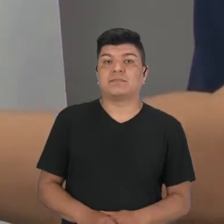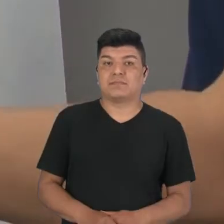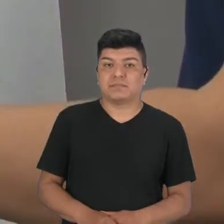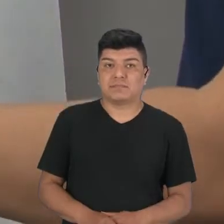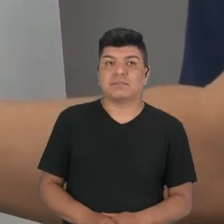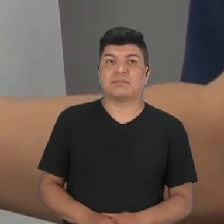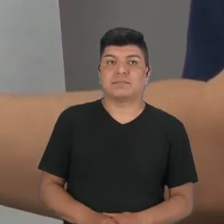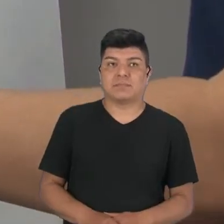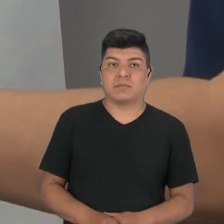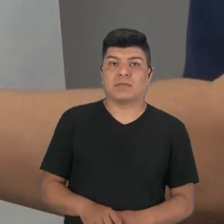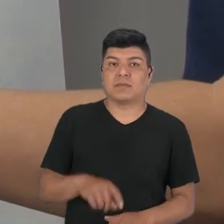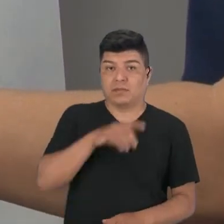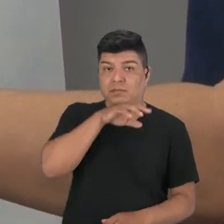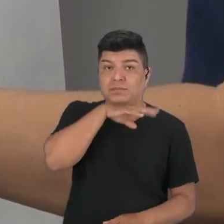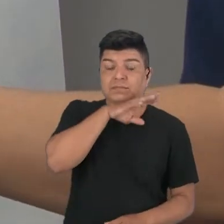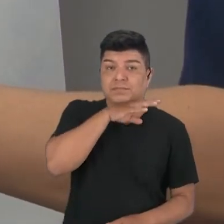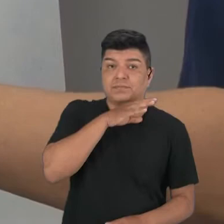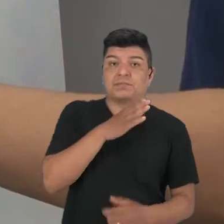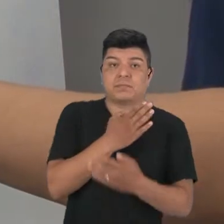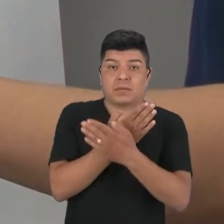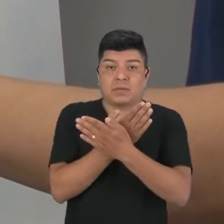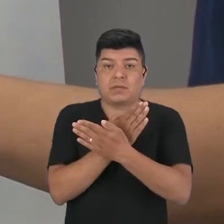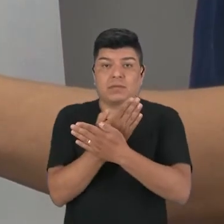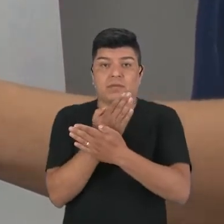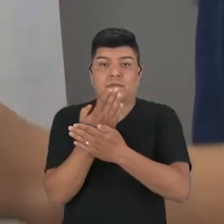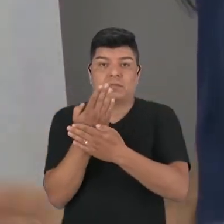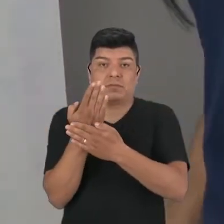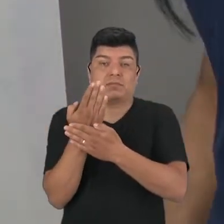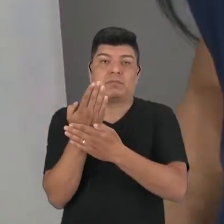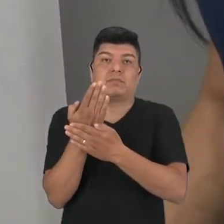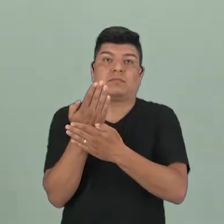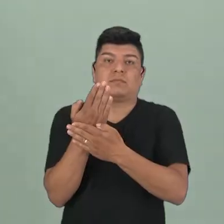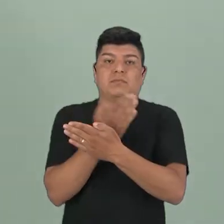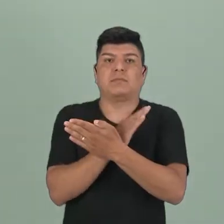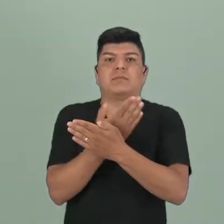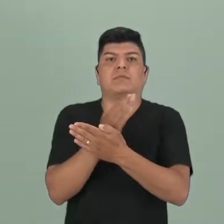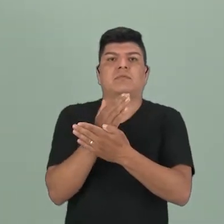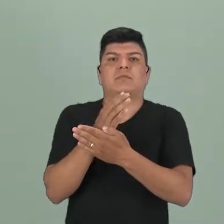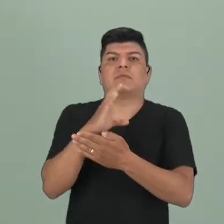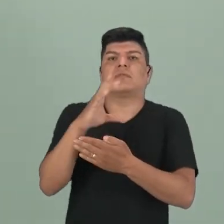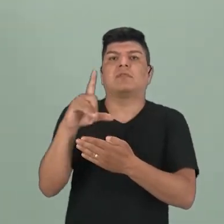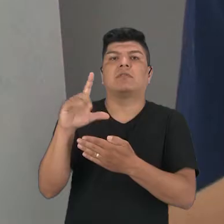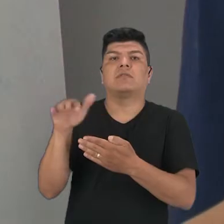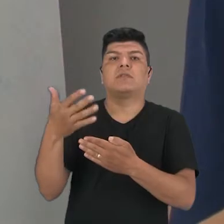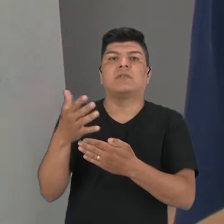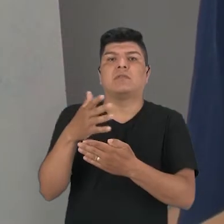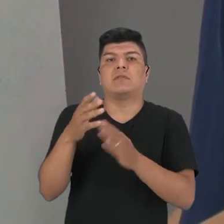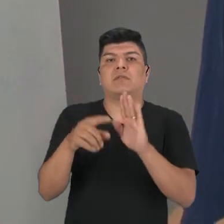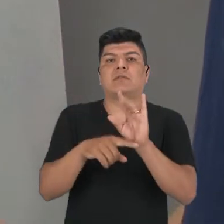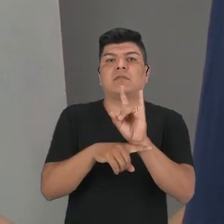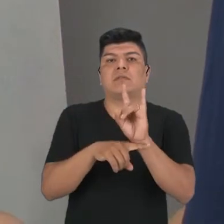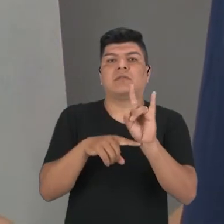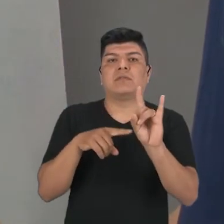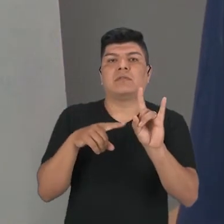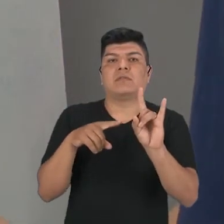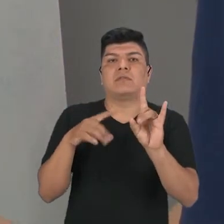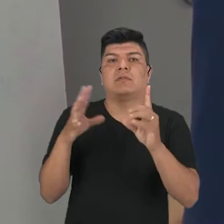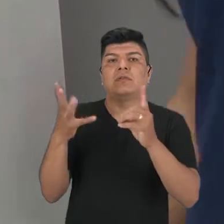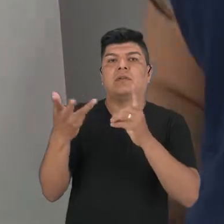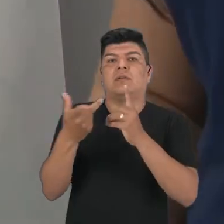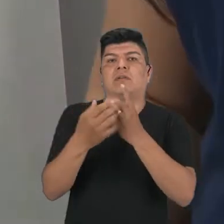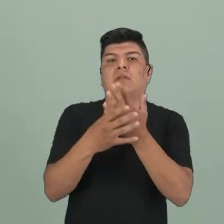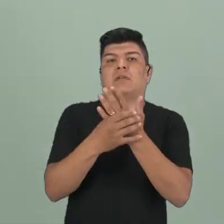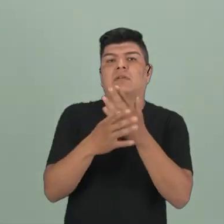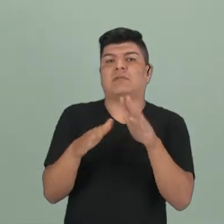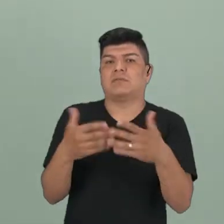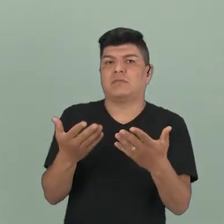então nos primeiro animal que nós temos tubarão tubarão ele é classificado como carnívoro herbívoro ou